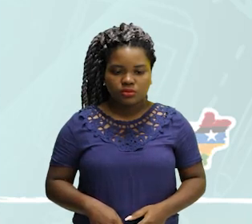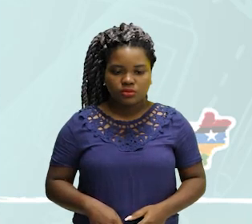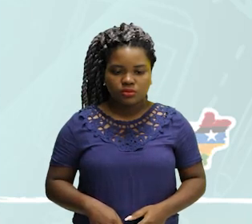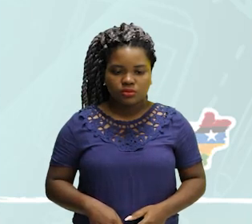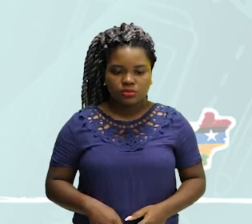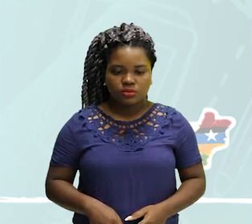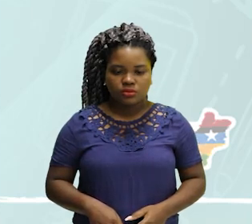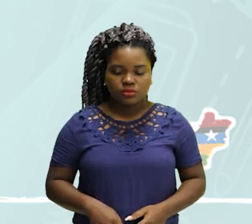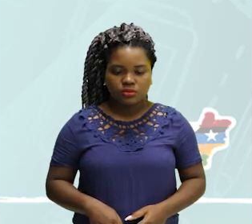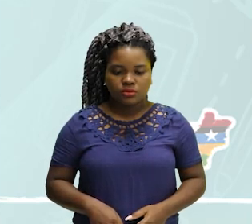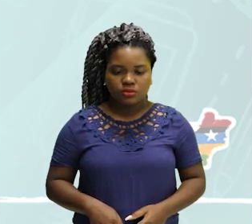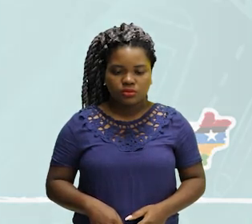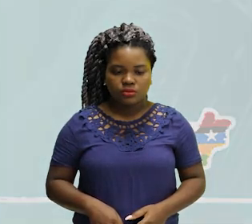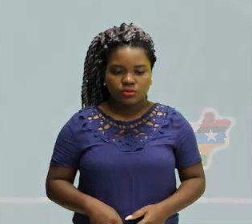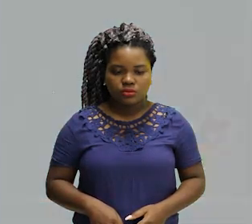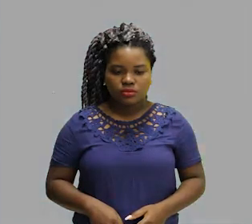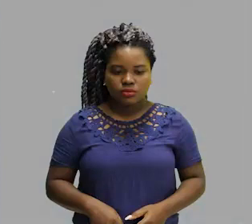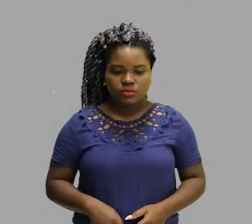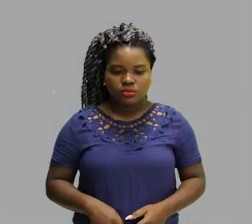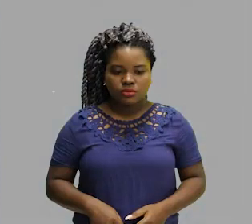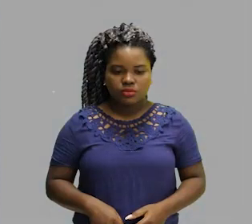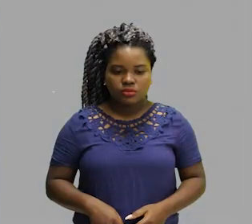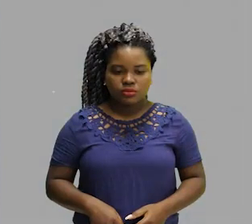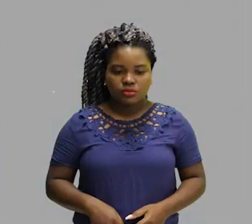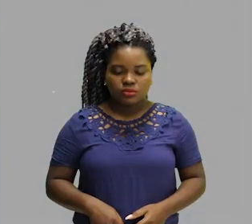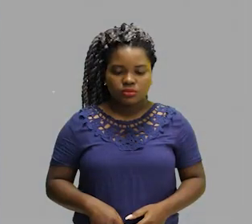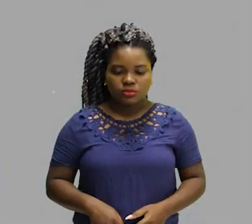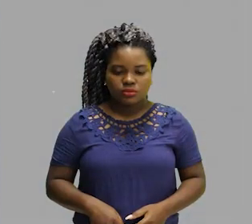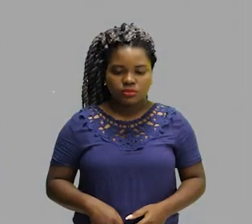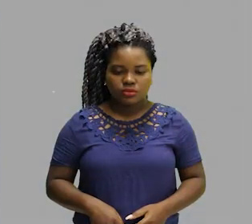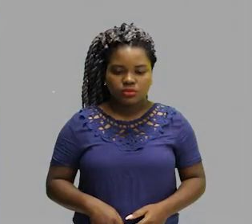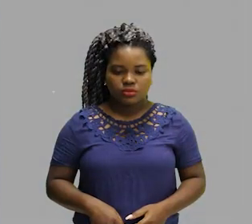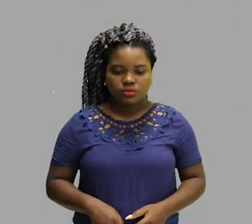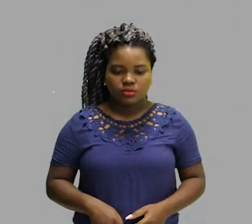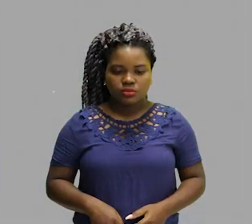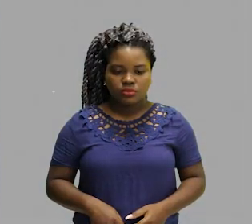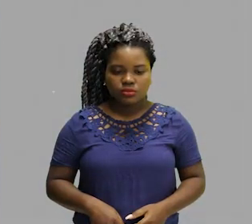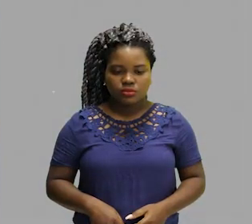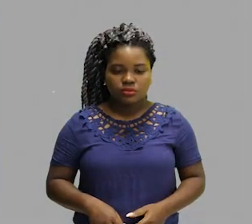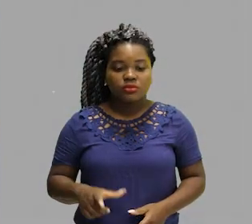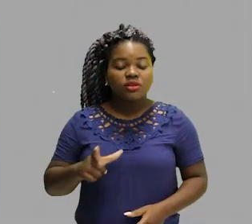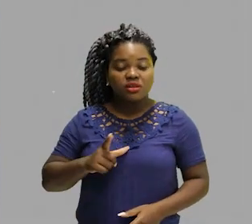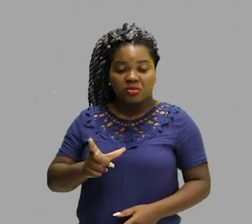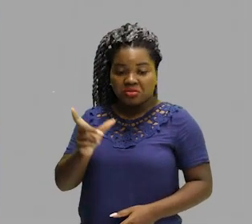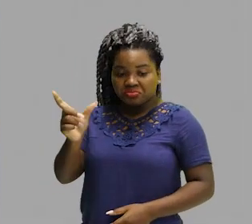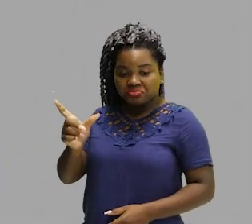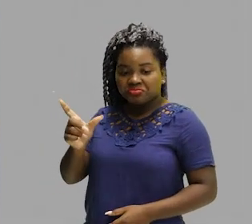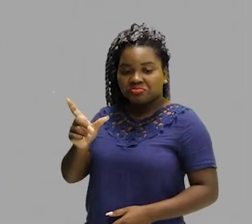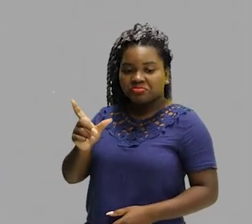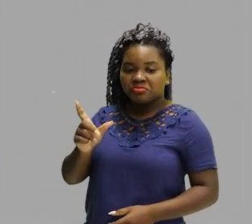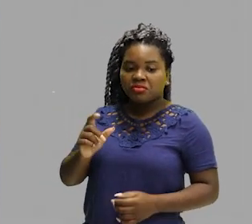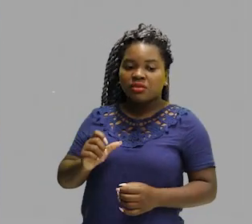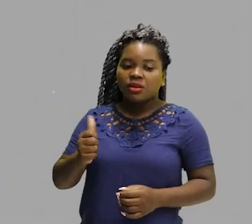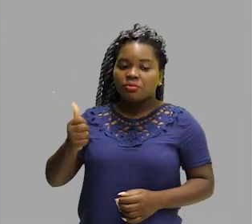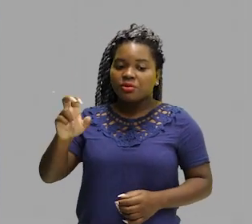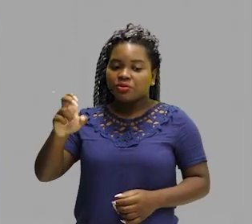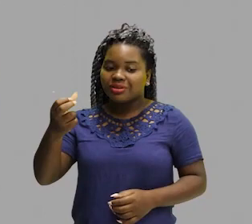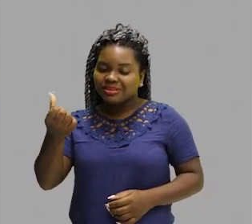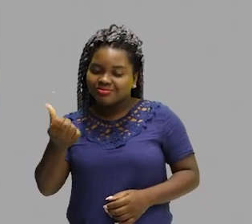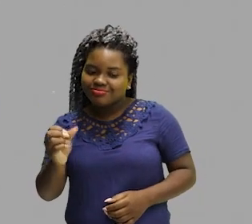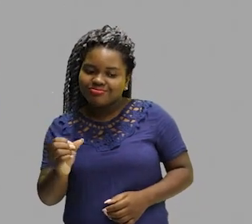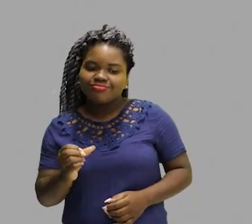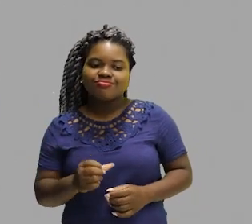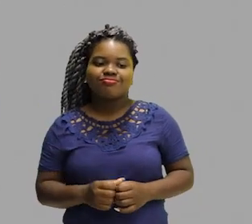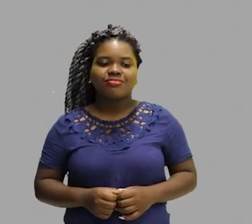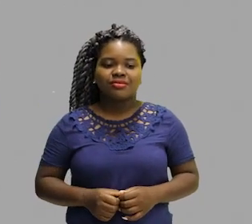em 1516. O Cancioneiro Geral reúne ao menos 1000 poemas, olha só, escritos entre 1449 e 1516